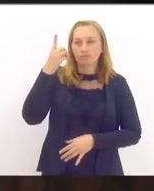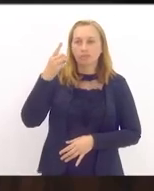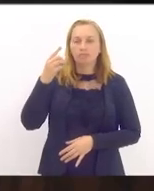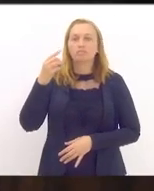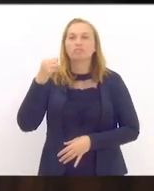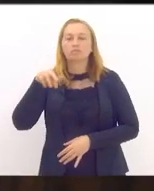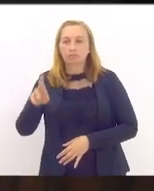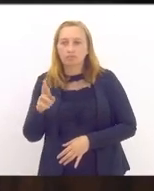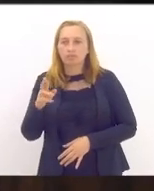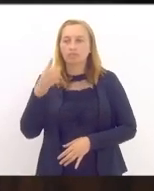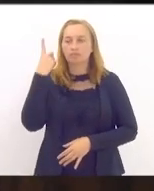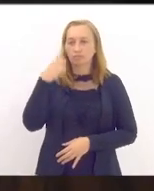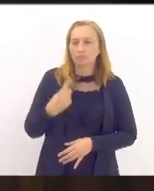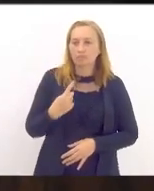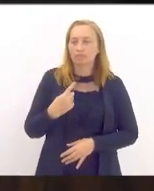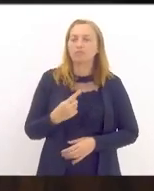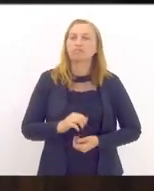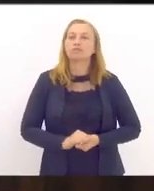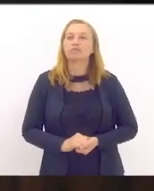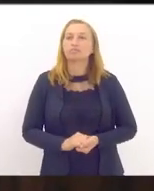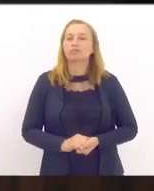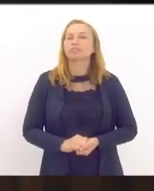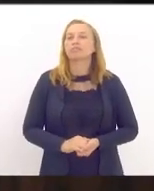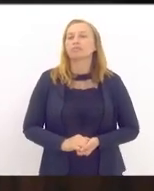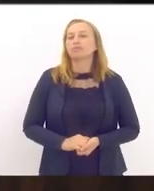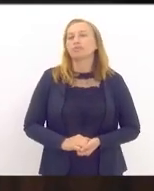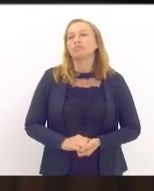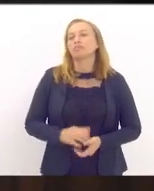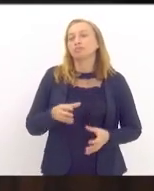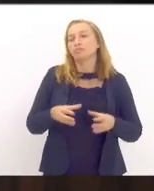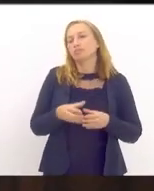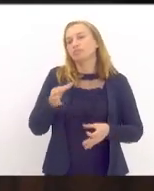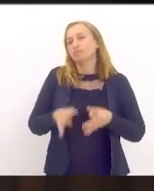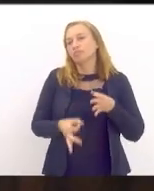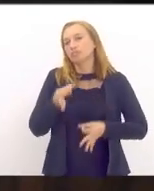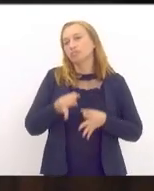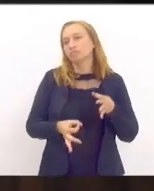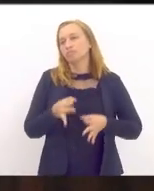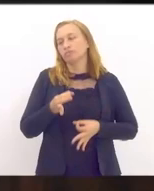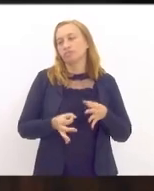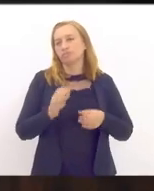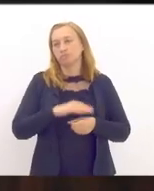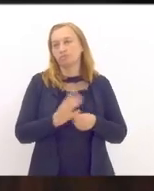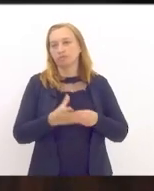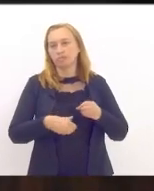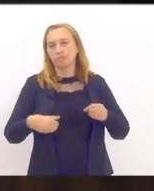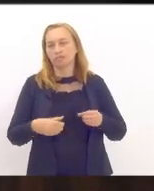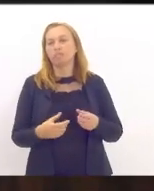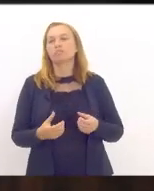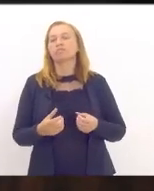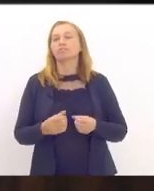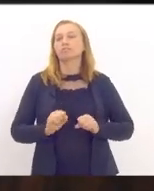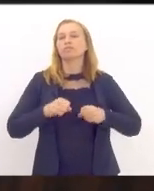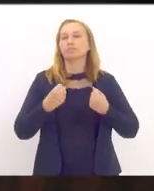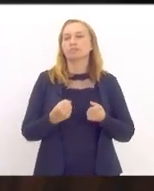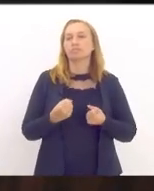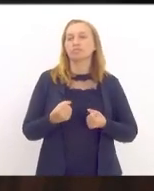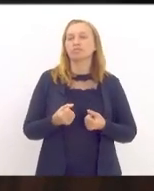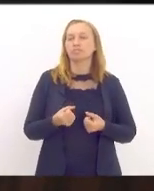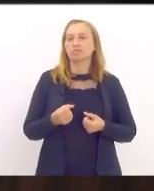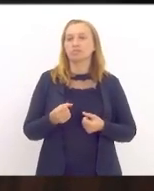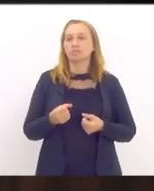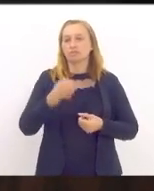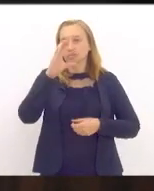tia Ju e Marcos Miller dependendo de pareceres das comissões de condição Justiça alinhamento ambiental defesa do direitos humanos e cidadania economia